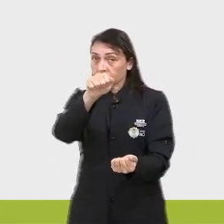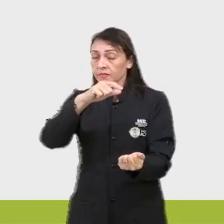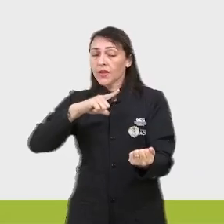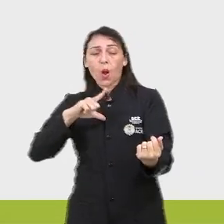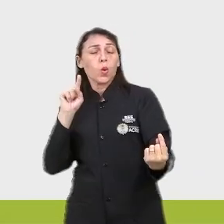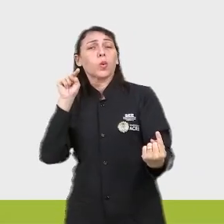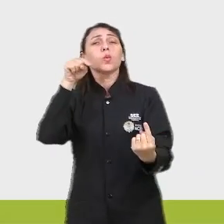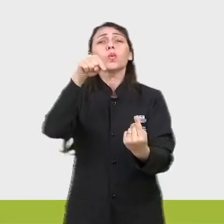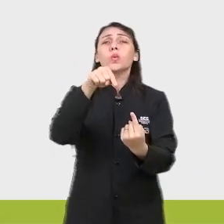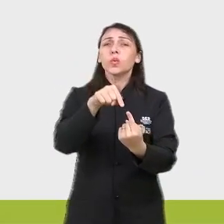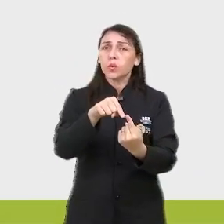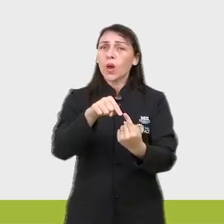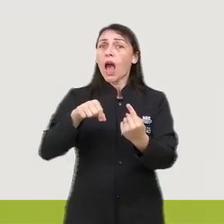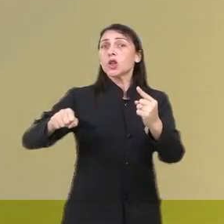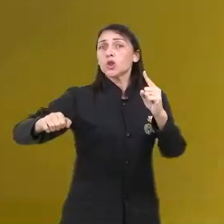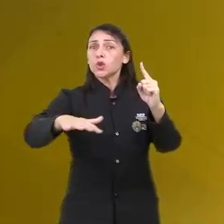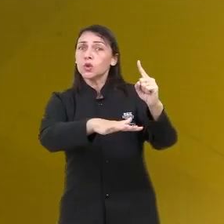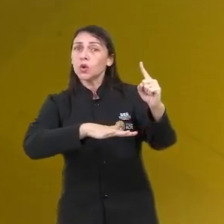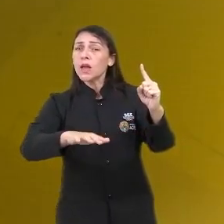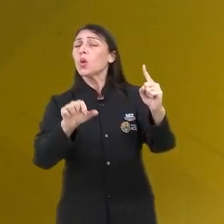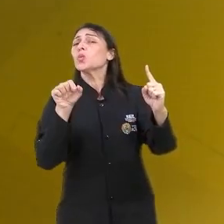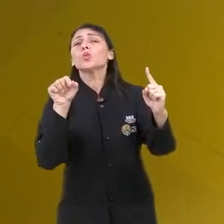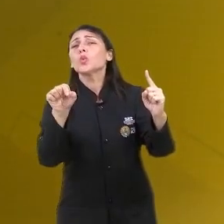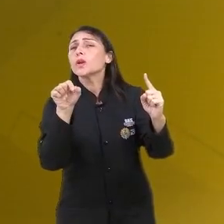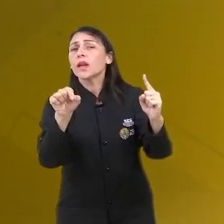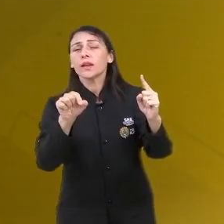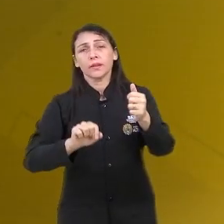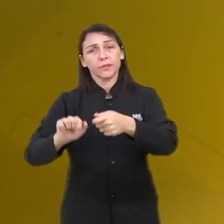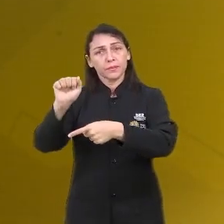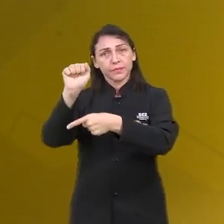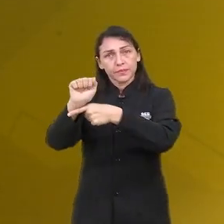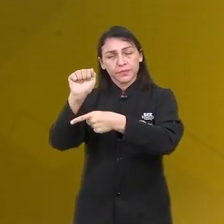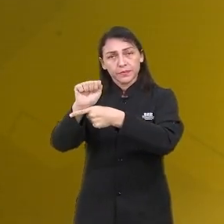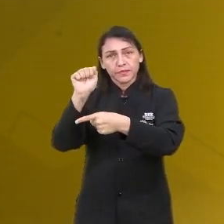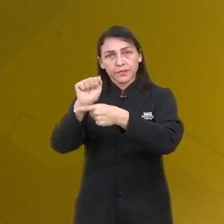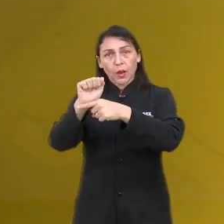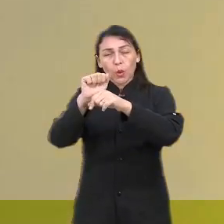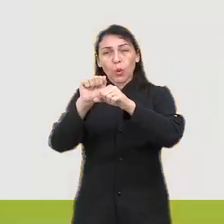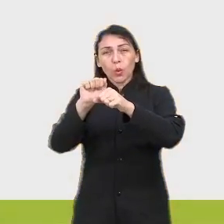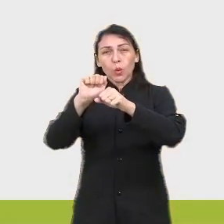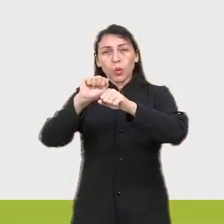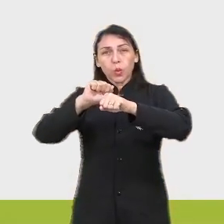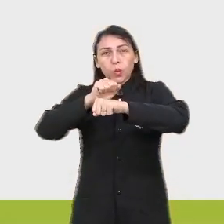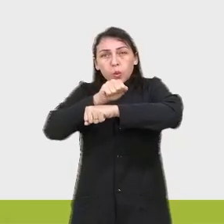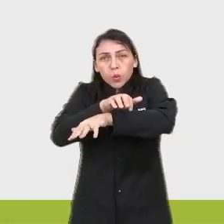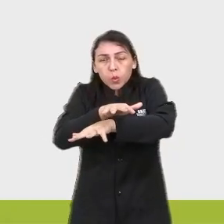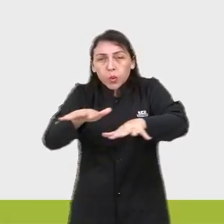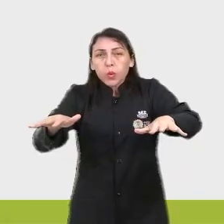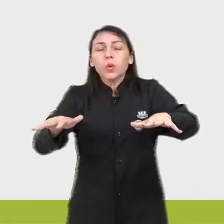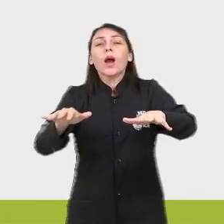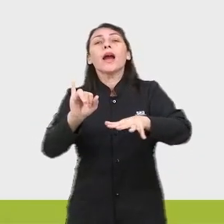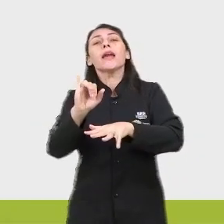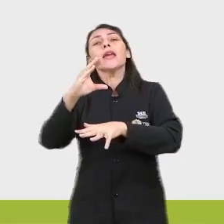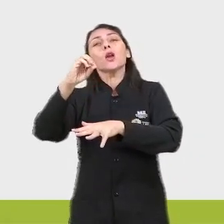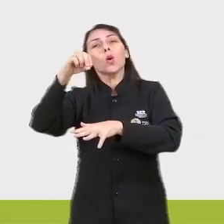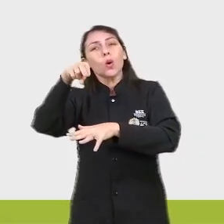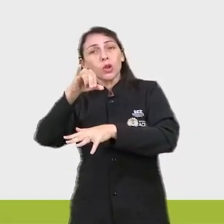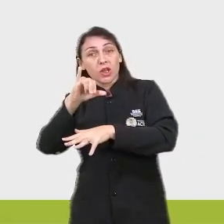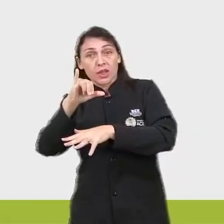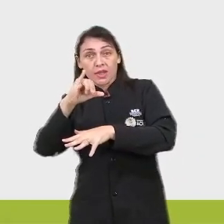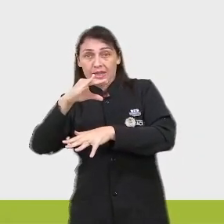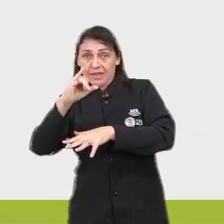tem a função social de... Letra A, difundir a iconografia